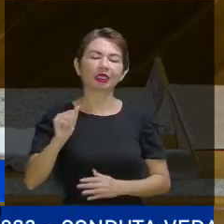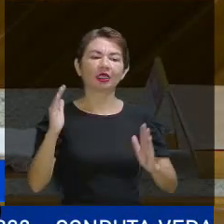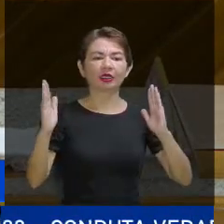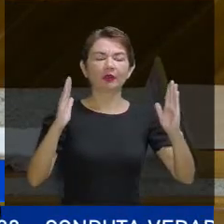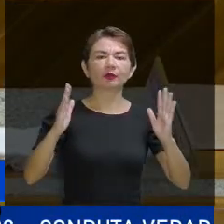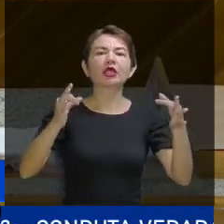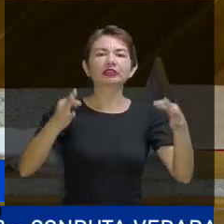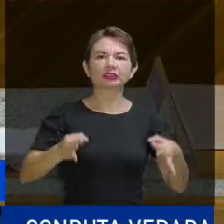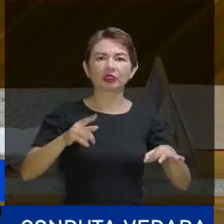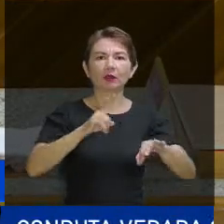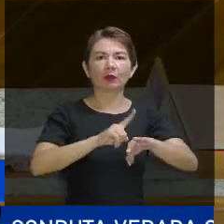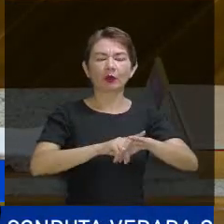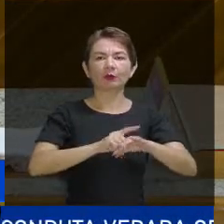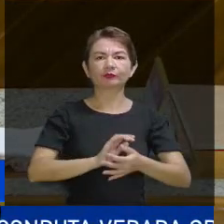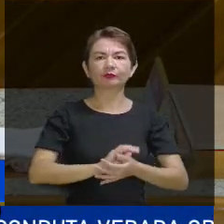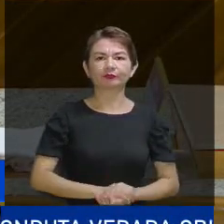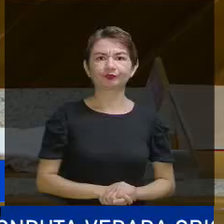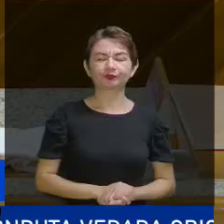tempo.